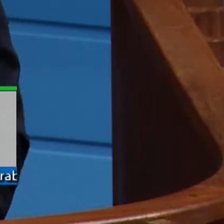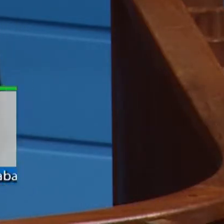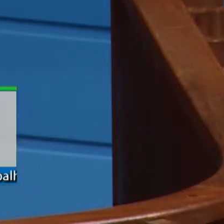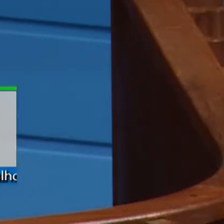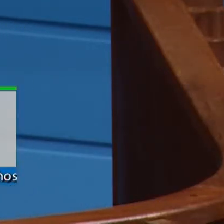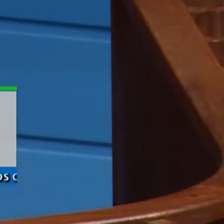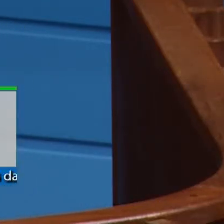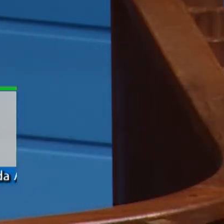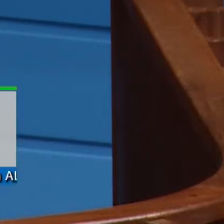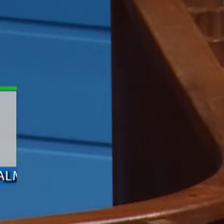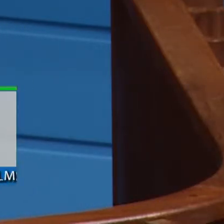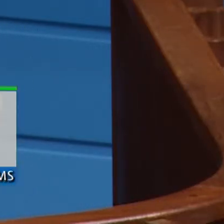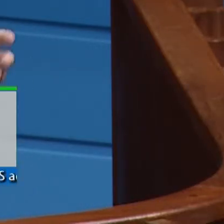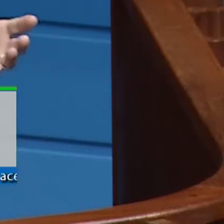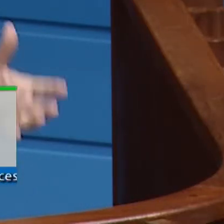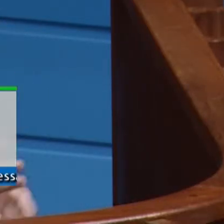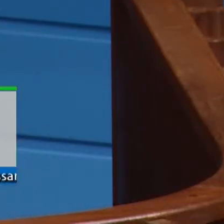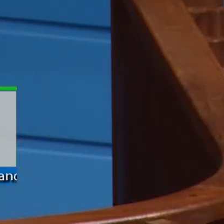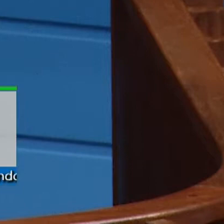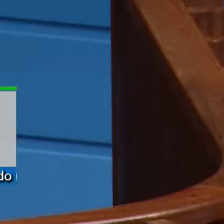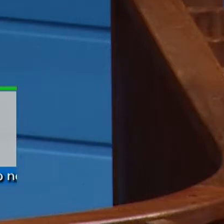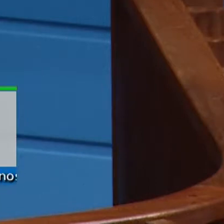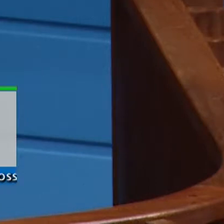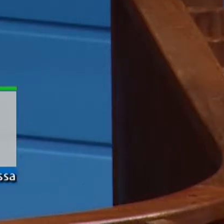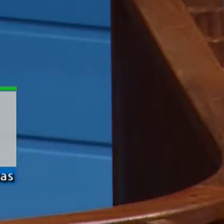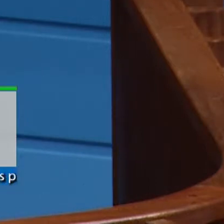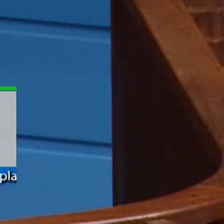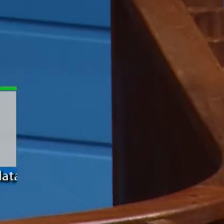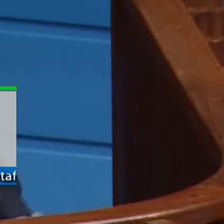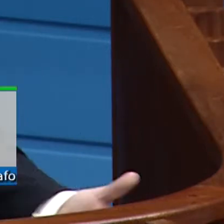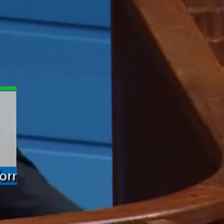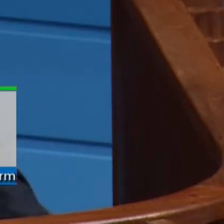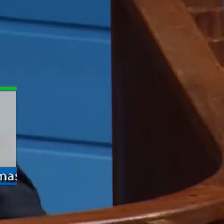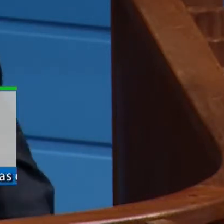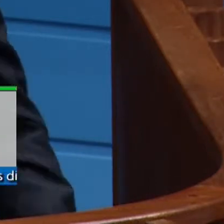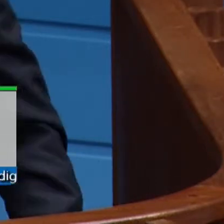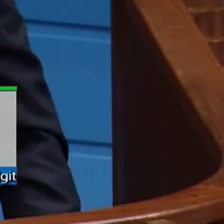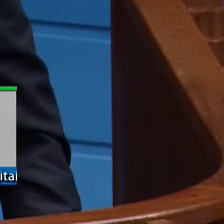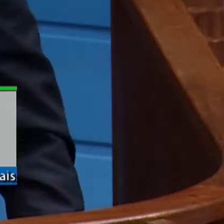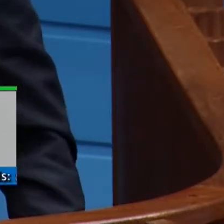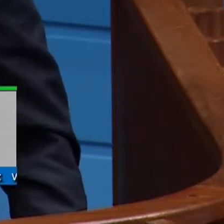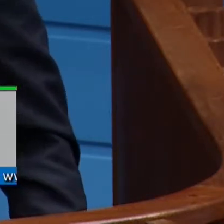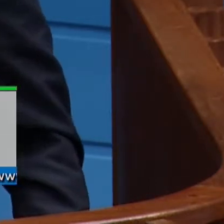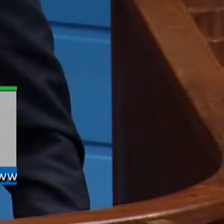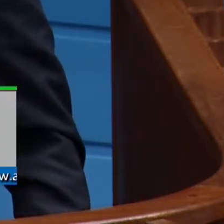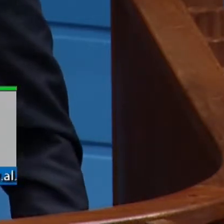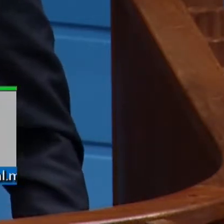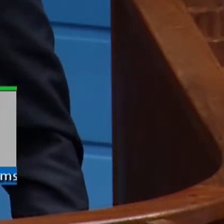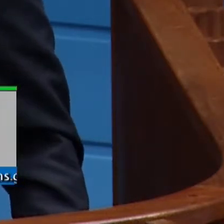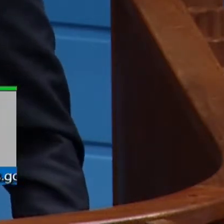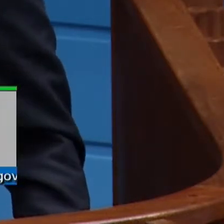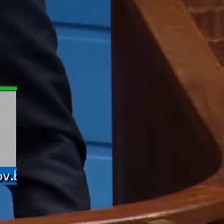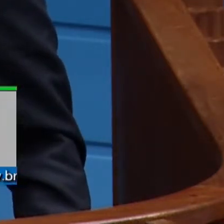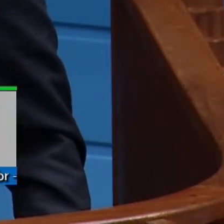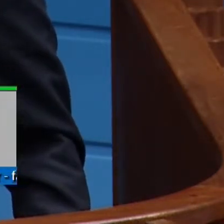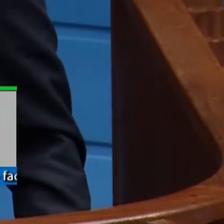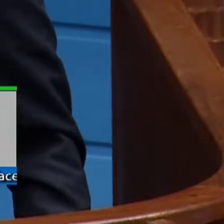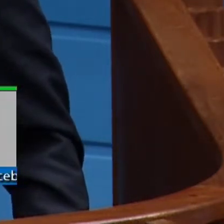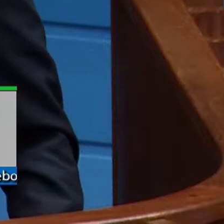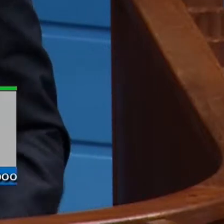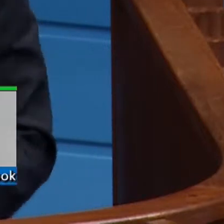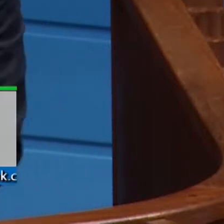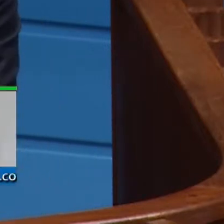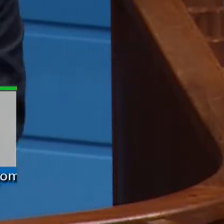do parque, lembrar dos assoreamentos dos rios, quando um poço,